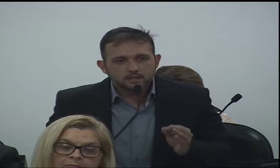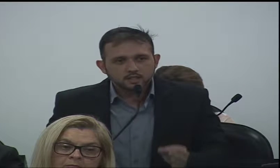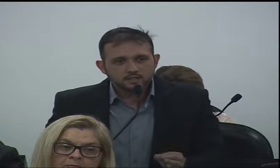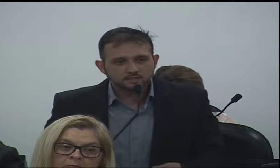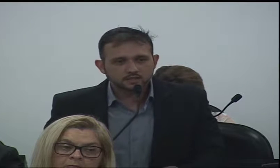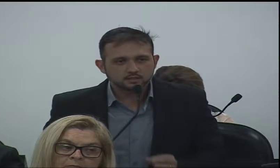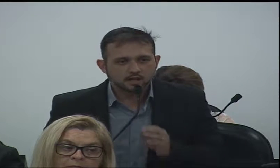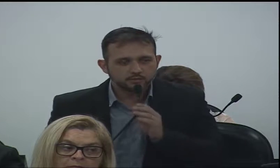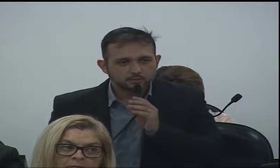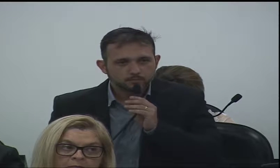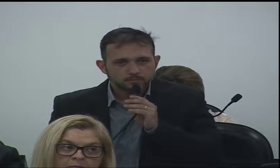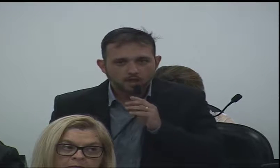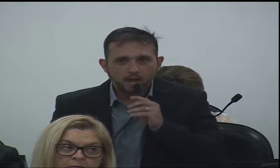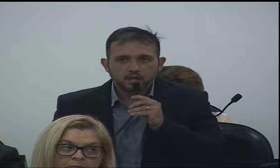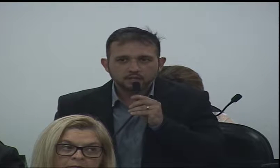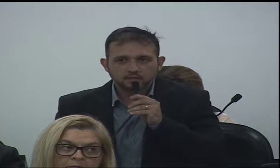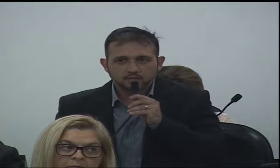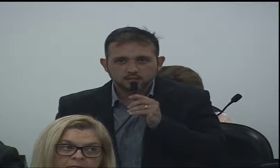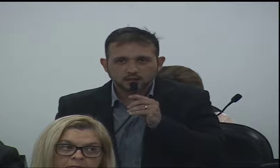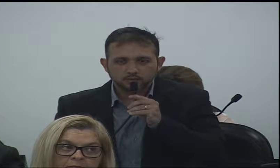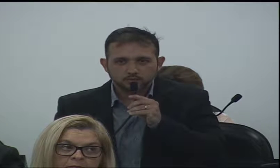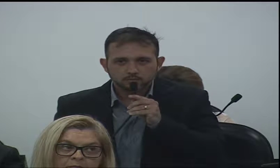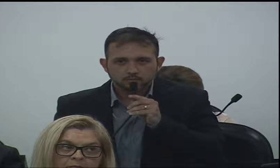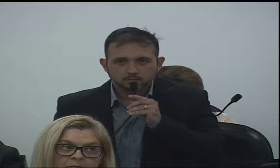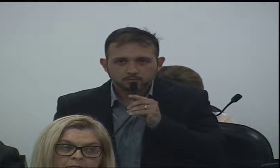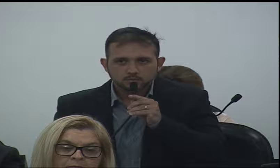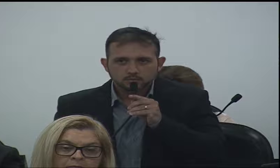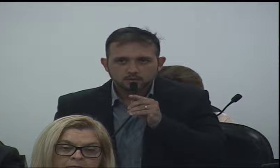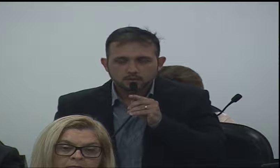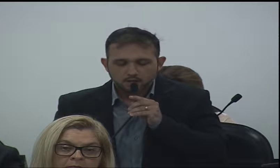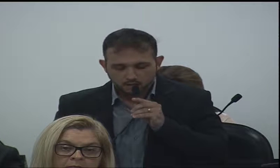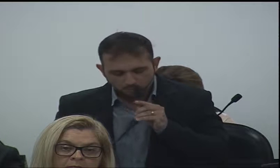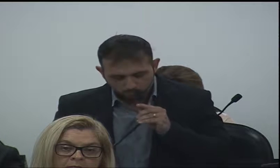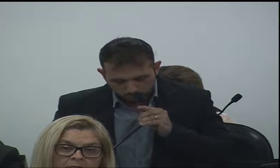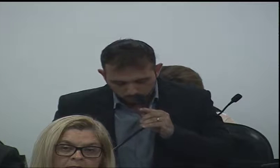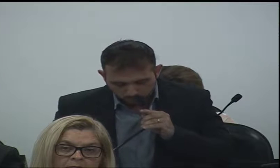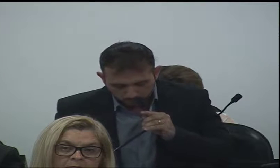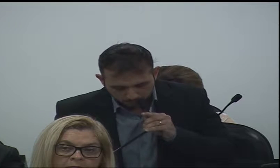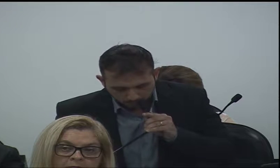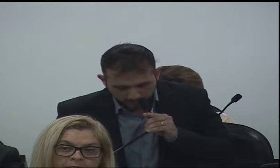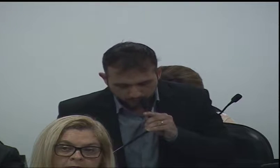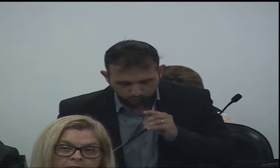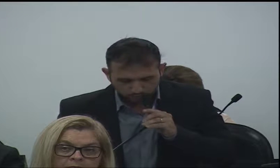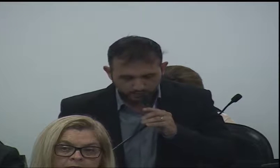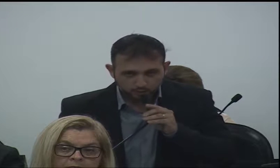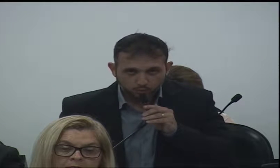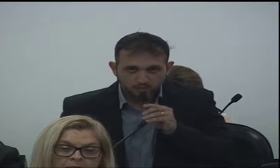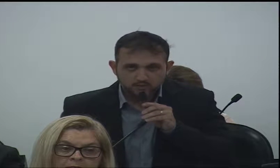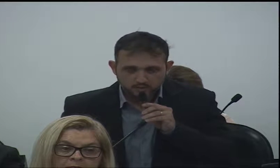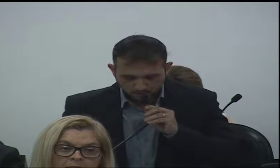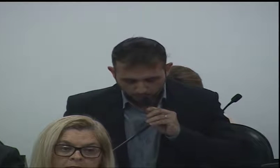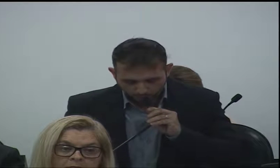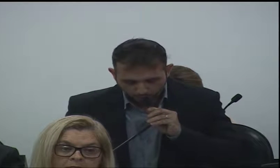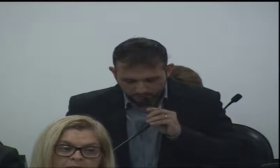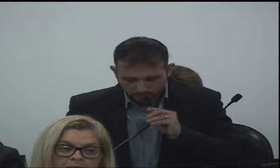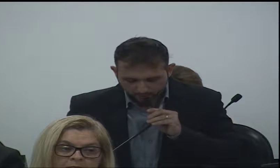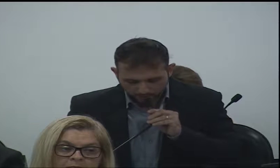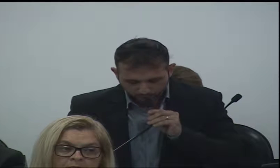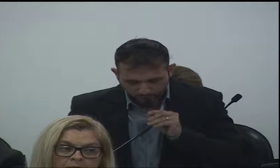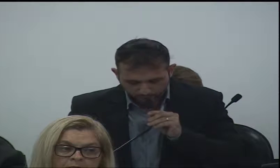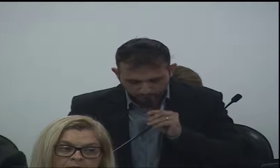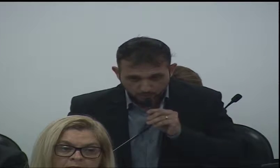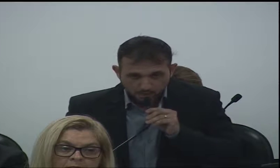É inaceitável. É inaceitável. Eu peço aos vereadores que